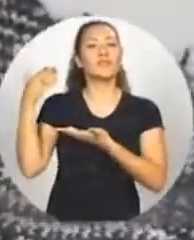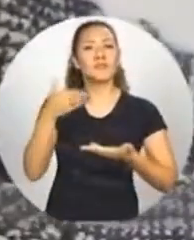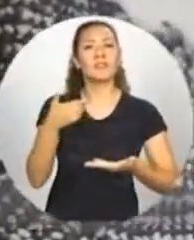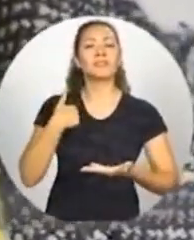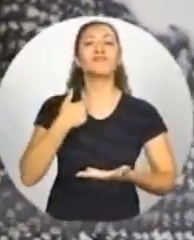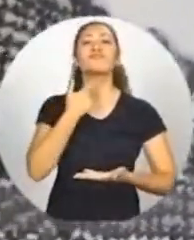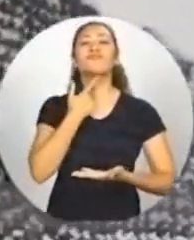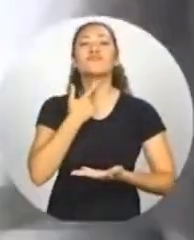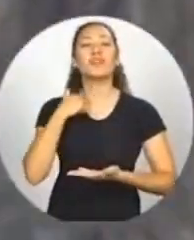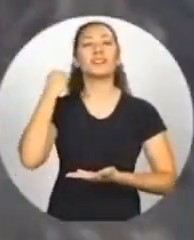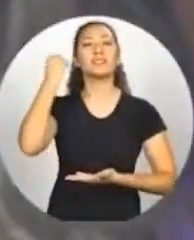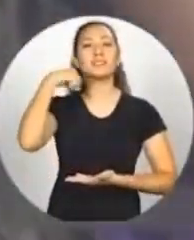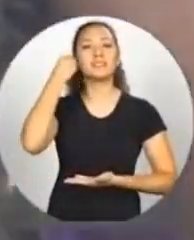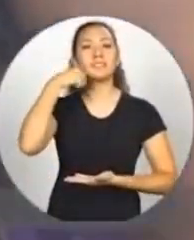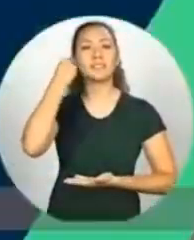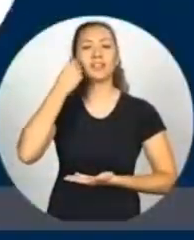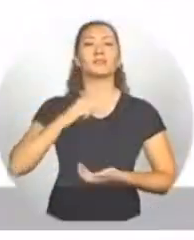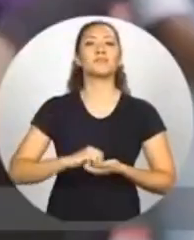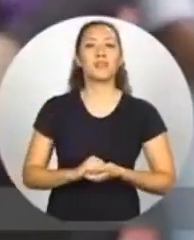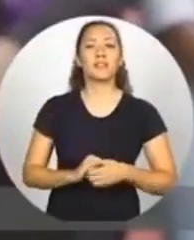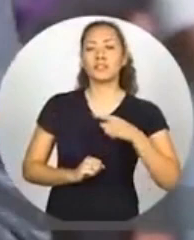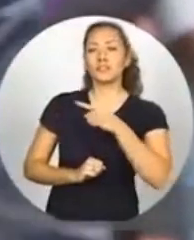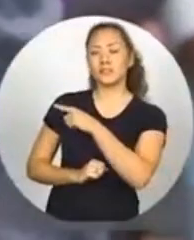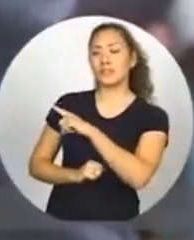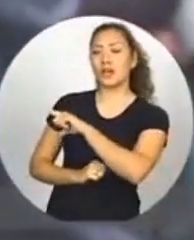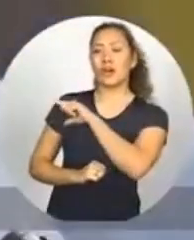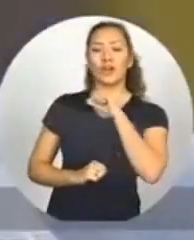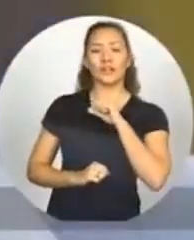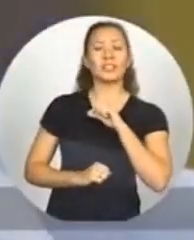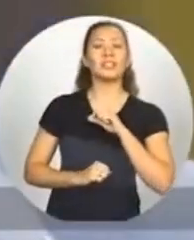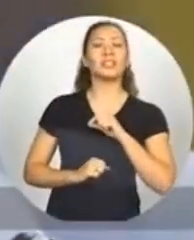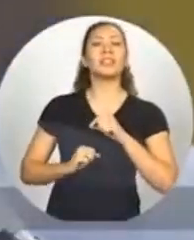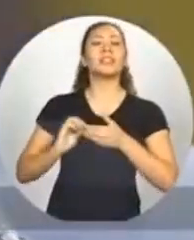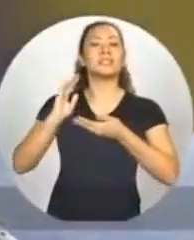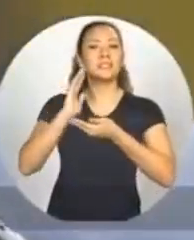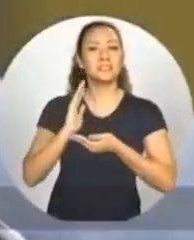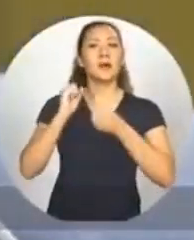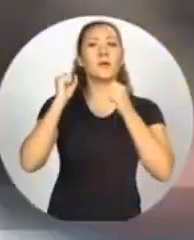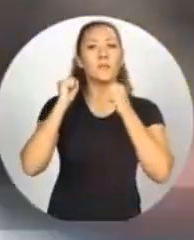por isso que eu quero ser senadora. Vamos eleger você, Cidinha, para o Senado,